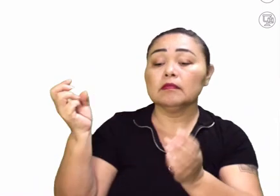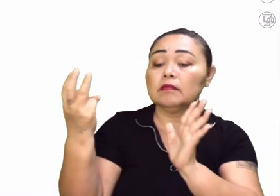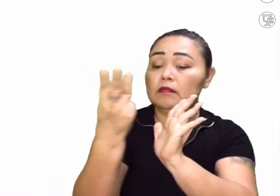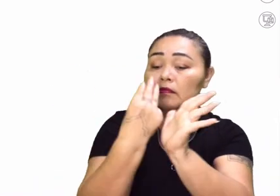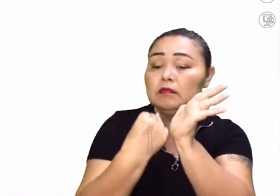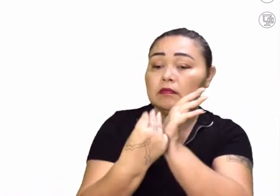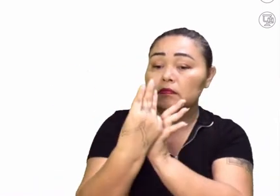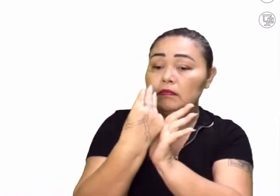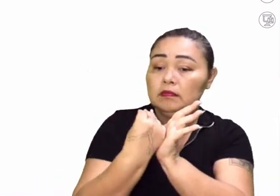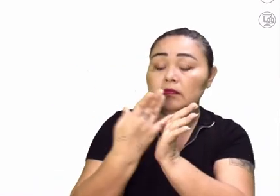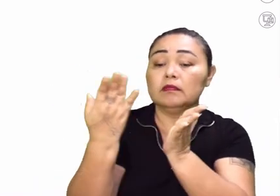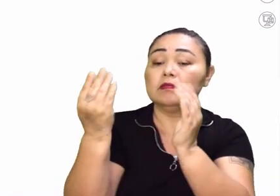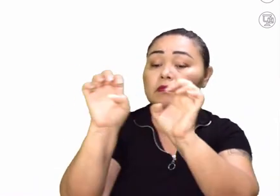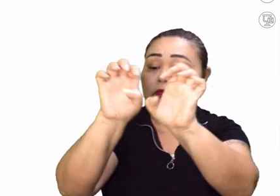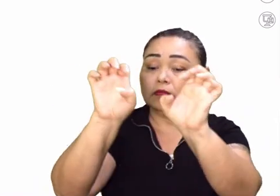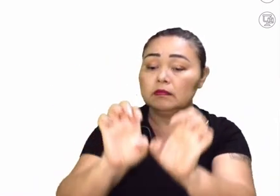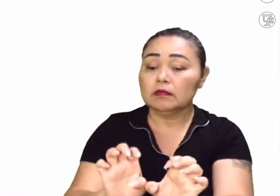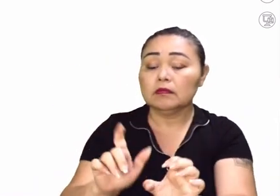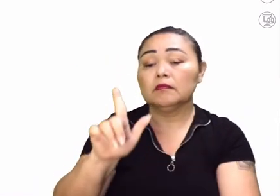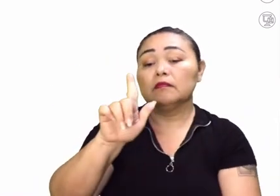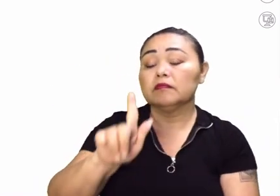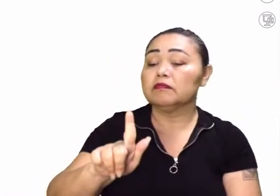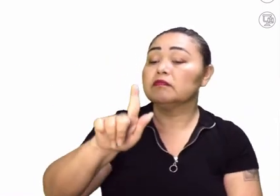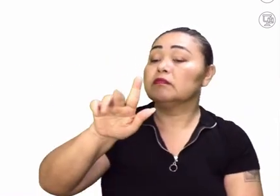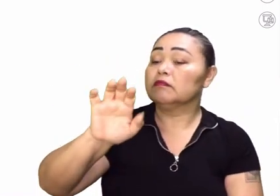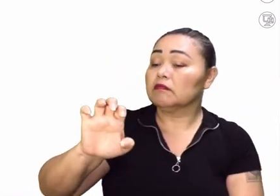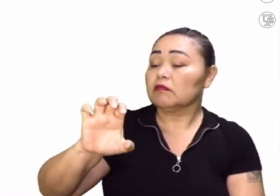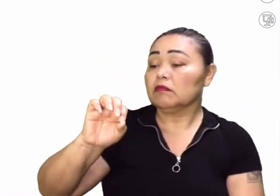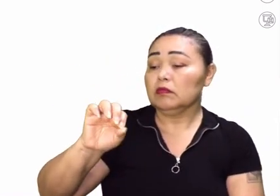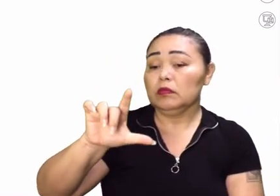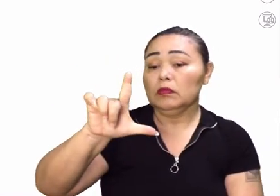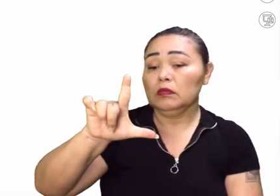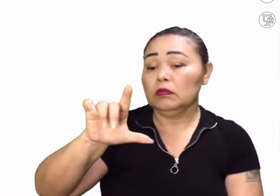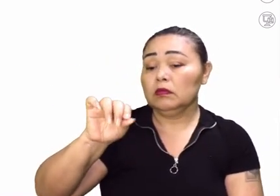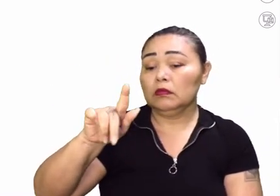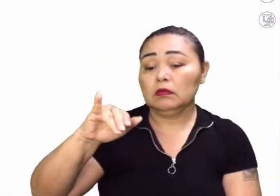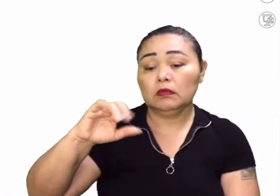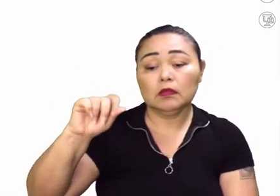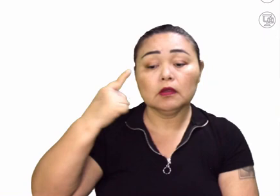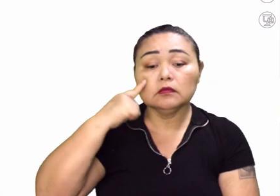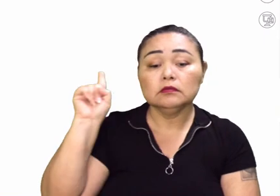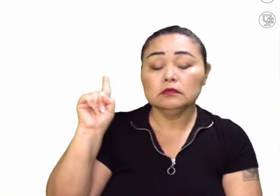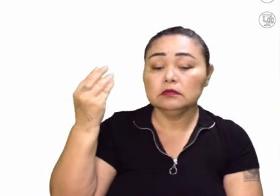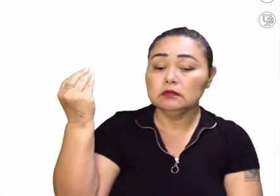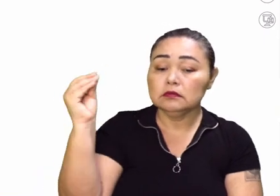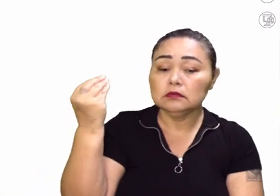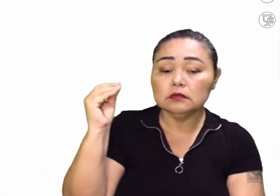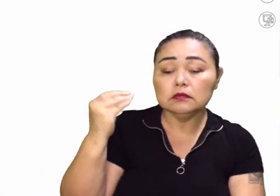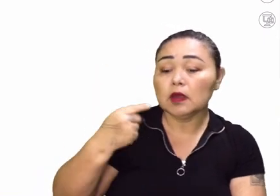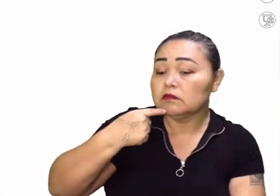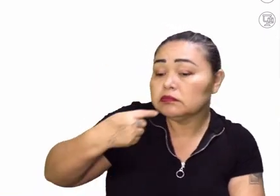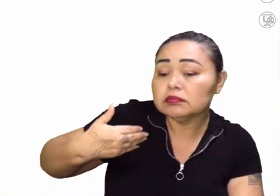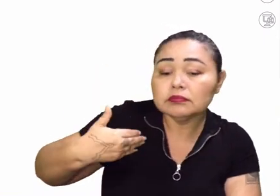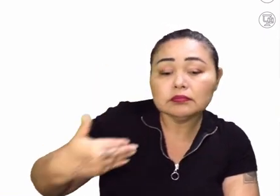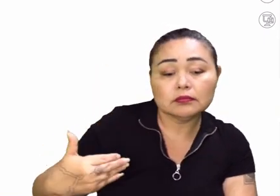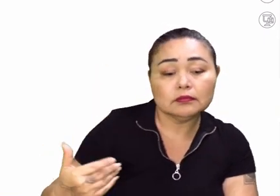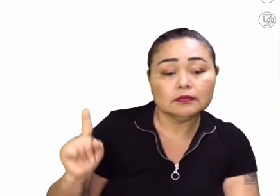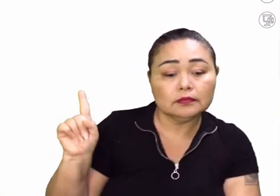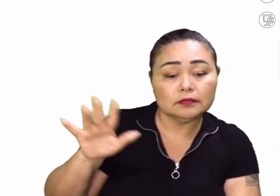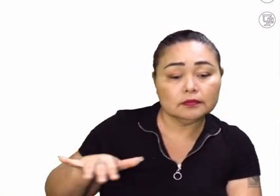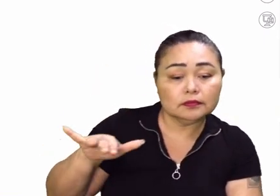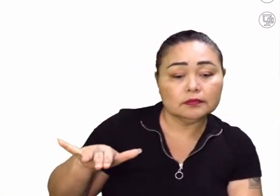pena da estrutura geológica do Brasil e a gente consegue observar né as áreas de sedimentos recentes